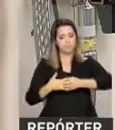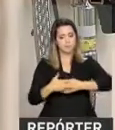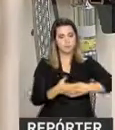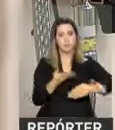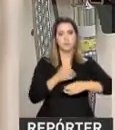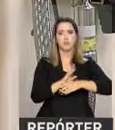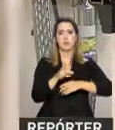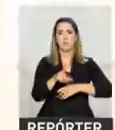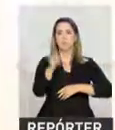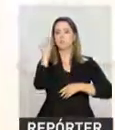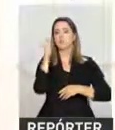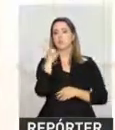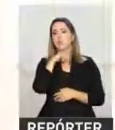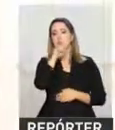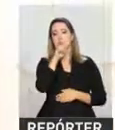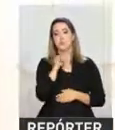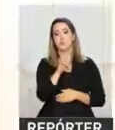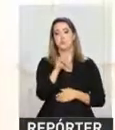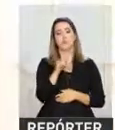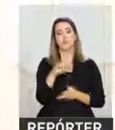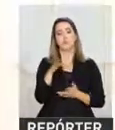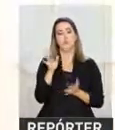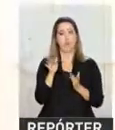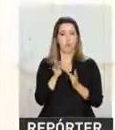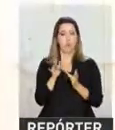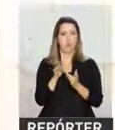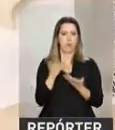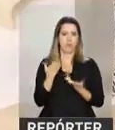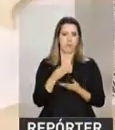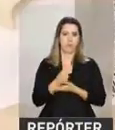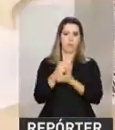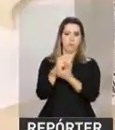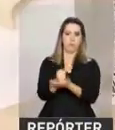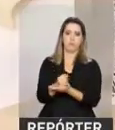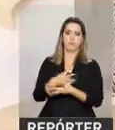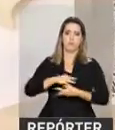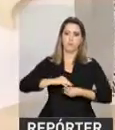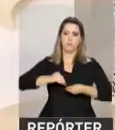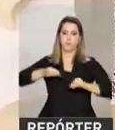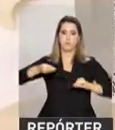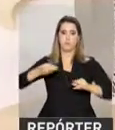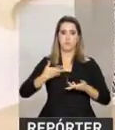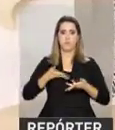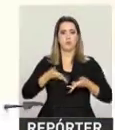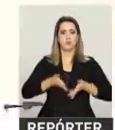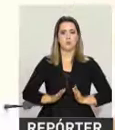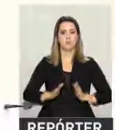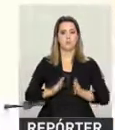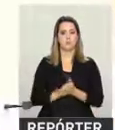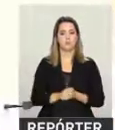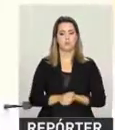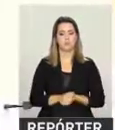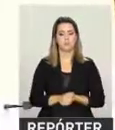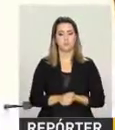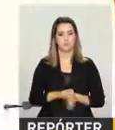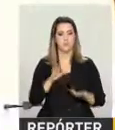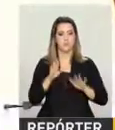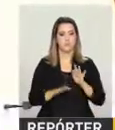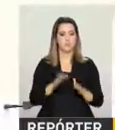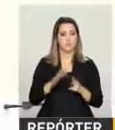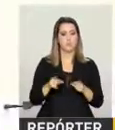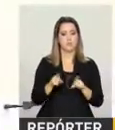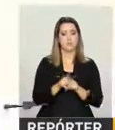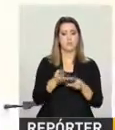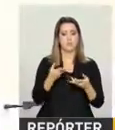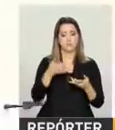mãe por uma triagem. Caso a mãe aceite doar o material, a coleta é feita durante o parto. Geralmente, as placentas, a gente sabe que